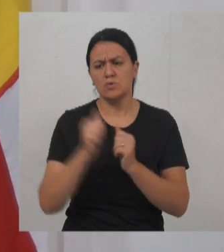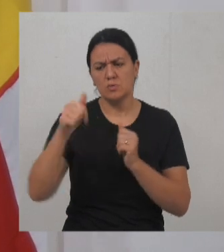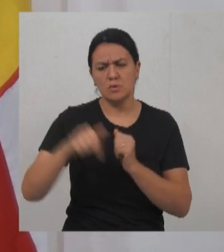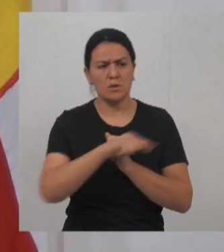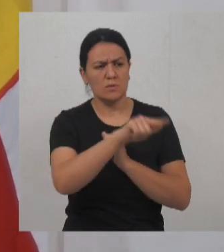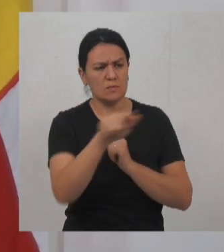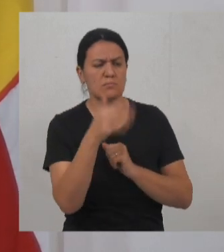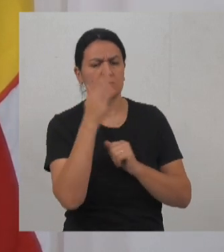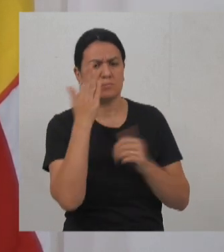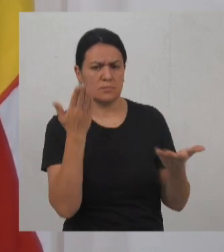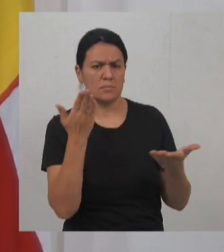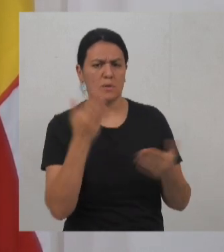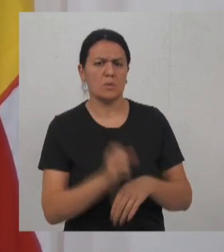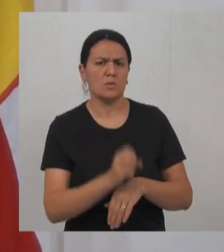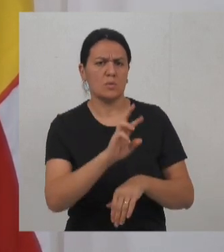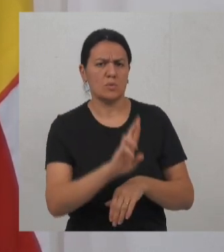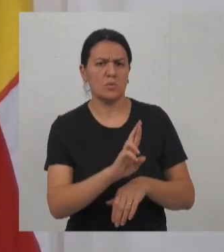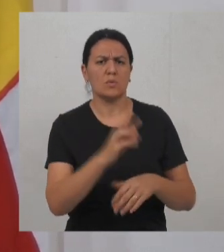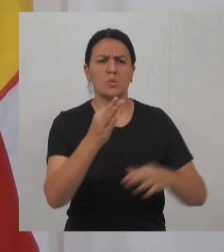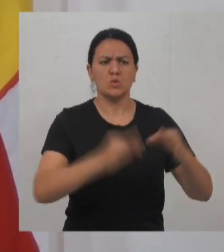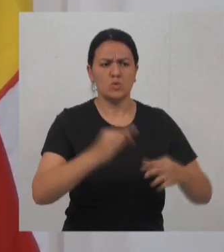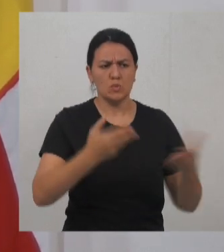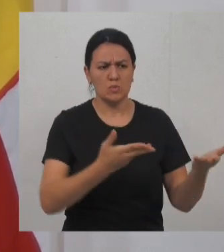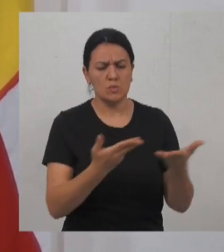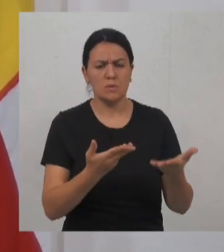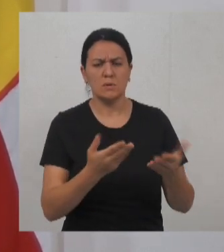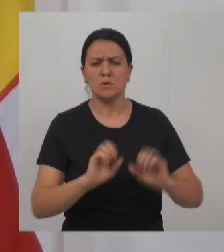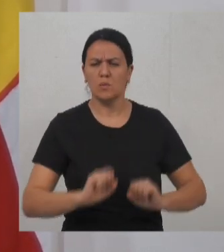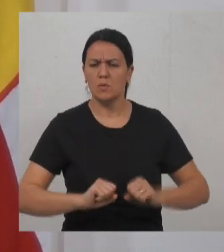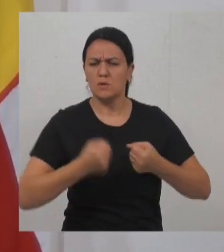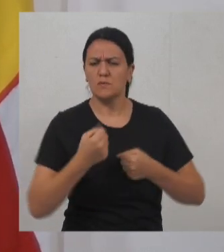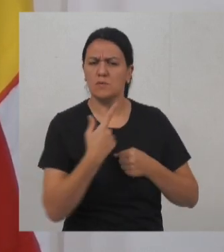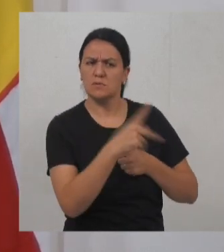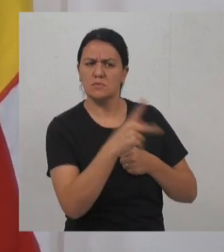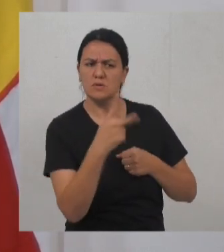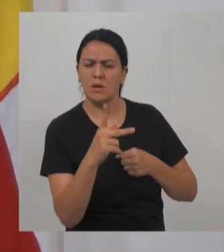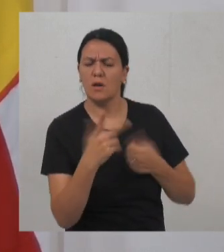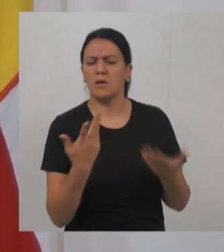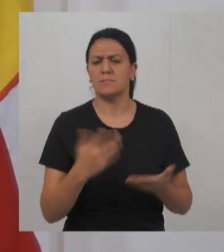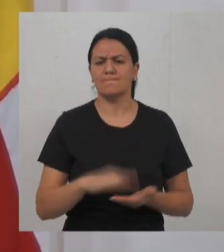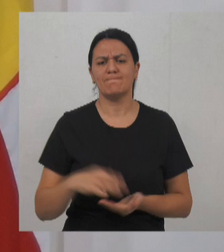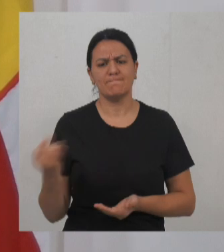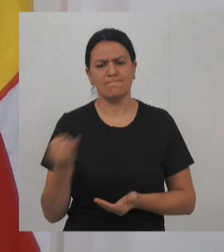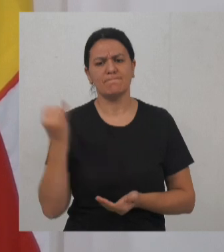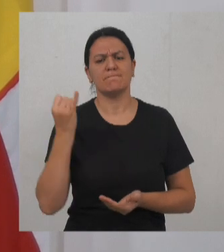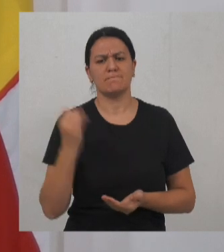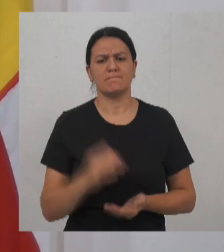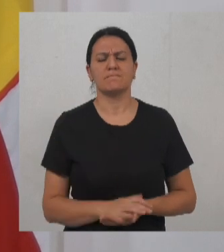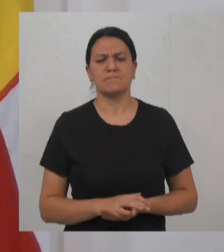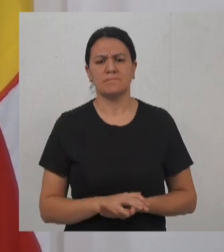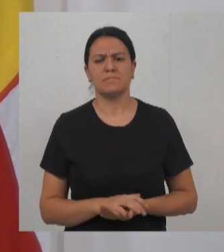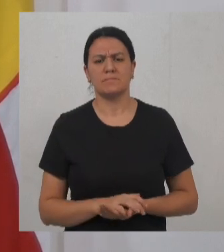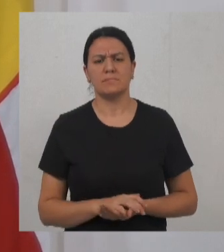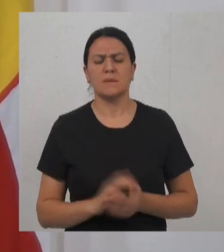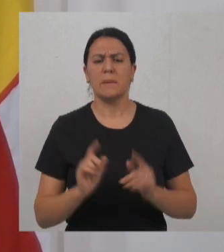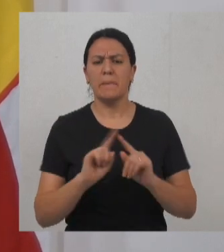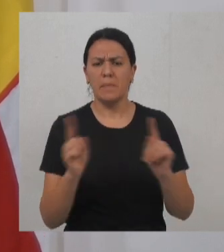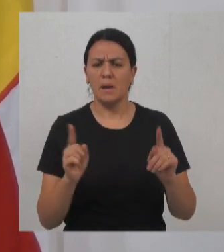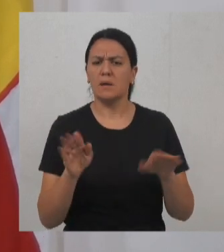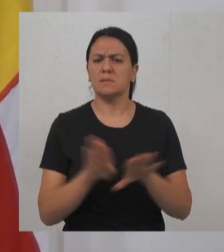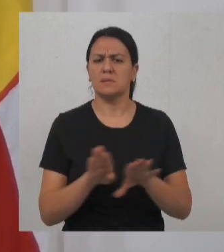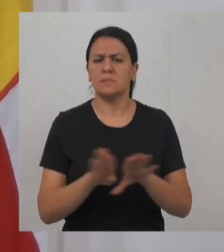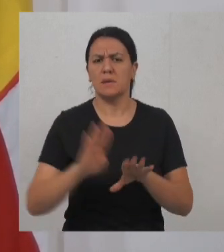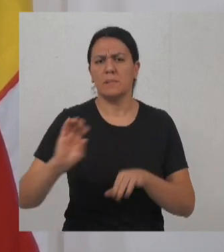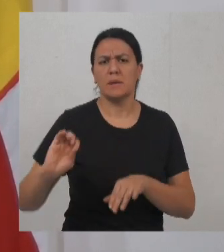e também digo para a comunidade, o empenho de Vossas Excelências foi importantíssimo para isso. Mas para também que